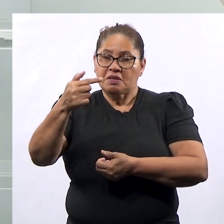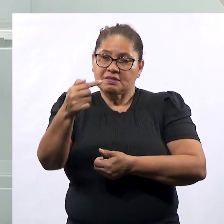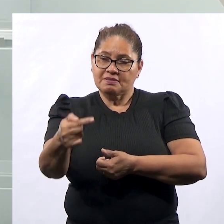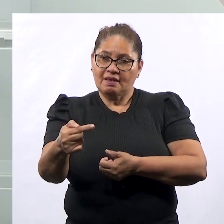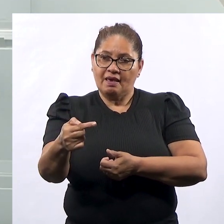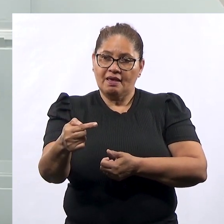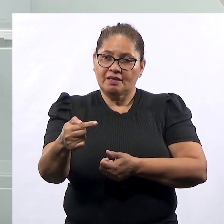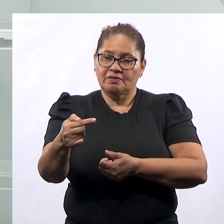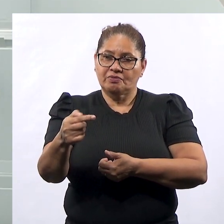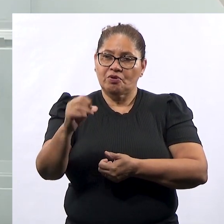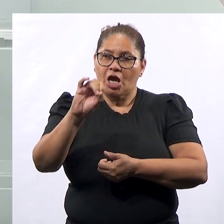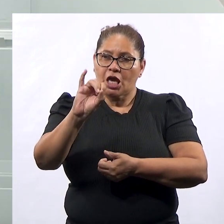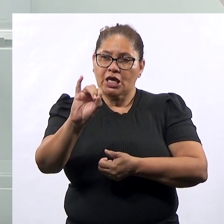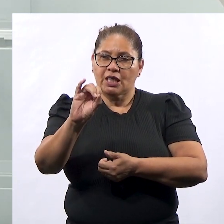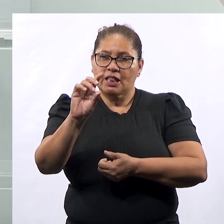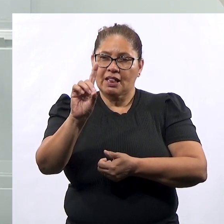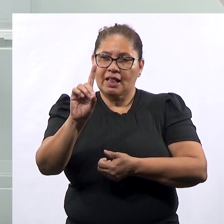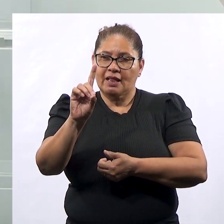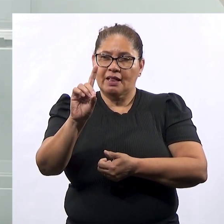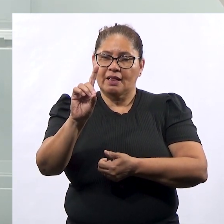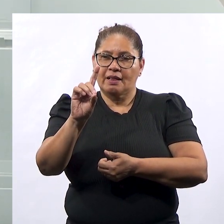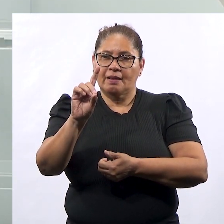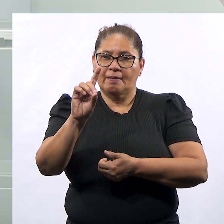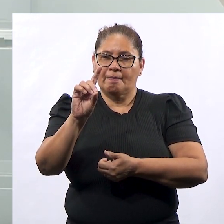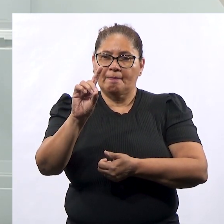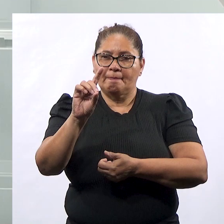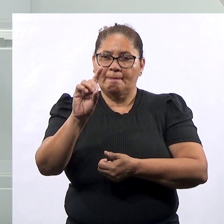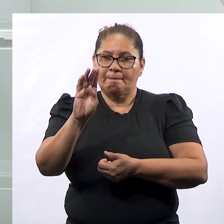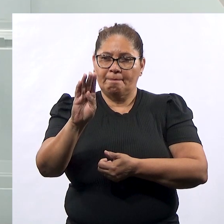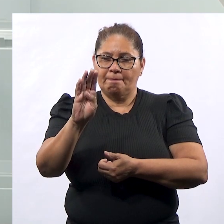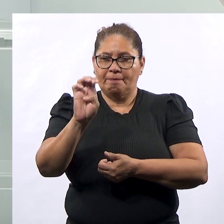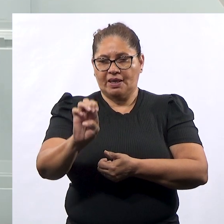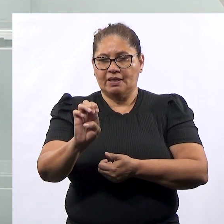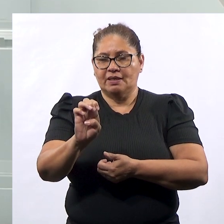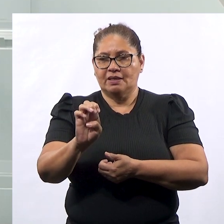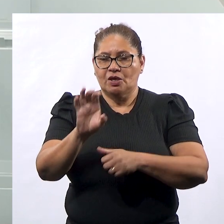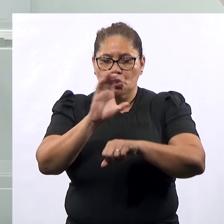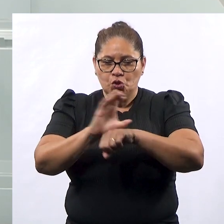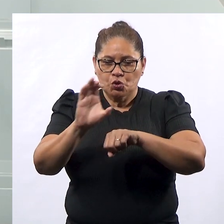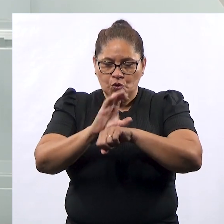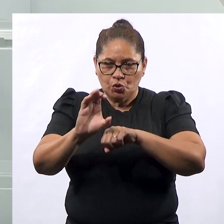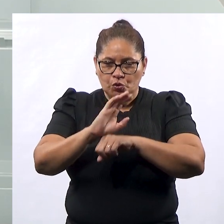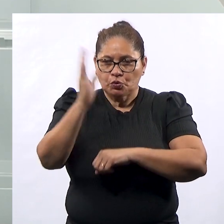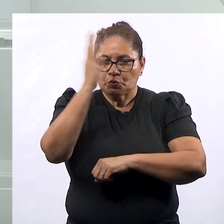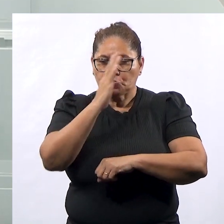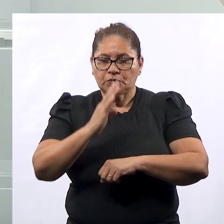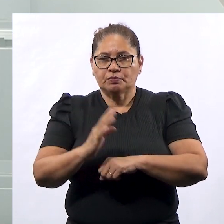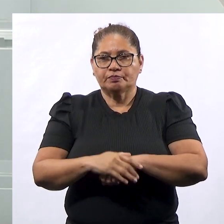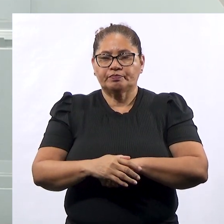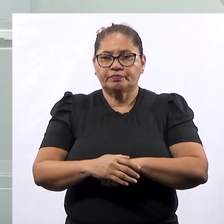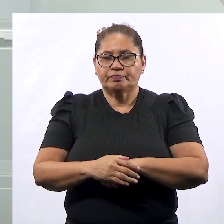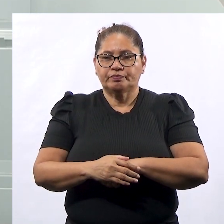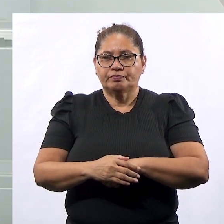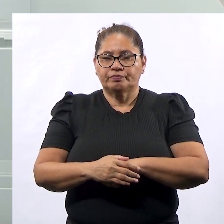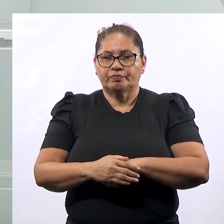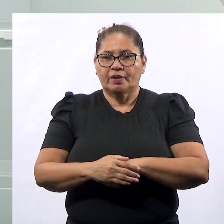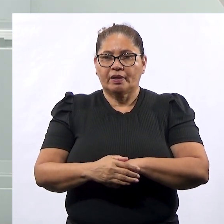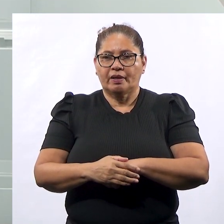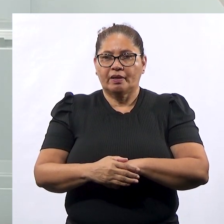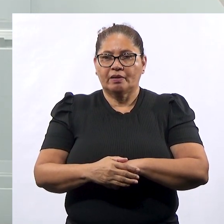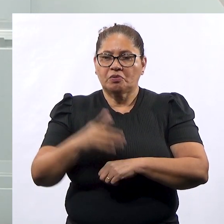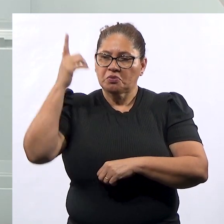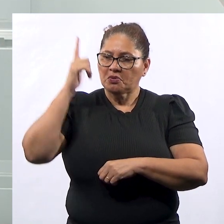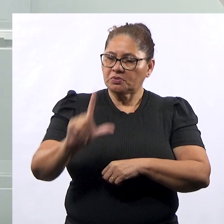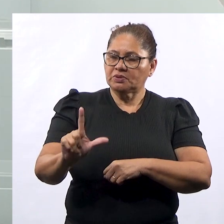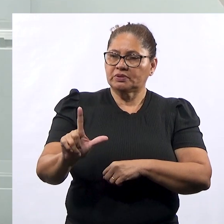7 no IDEB, ou é nota 5 no Exame Nacional de Cursos, ou está